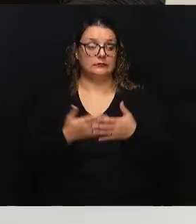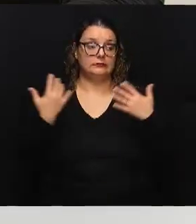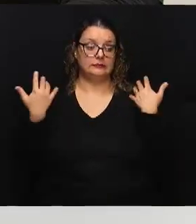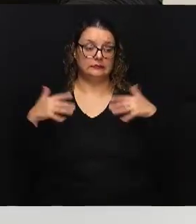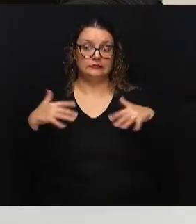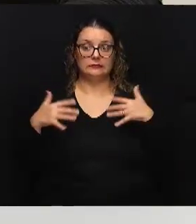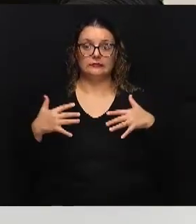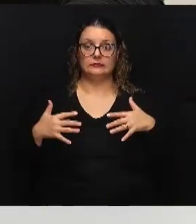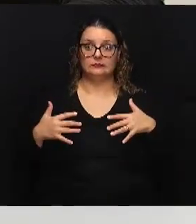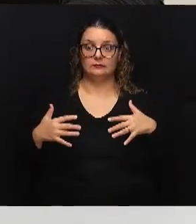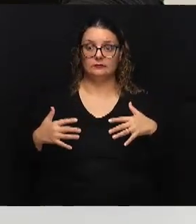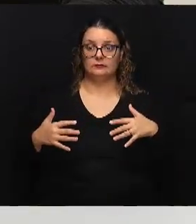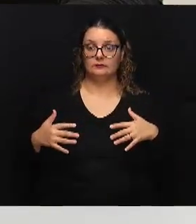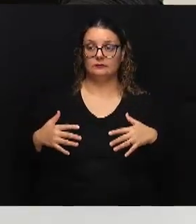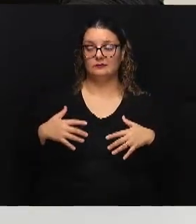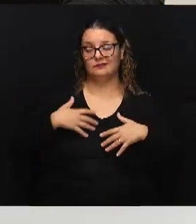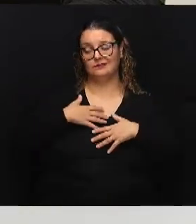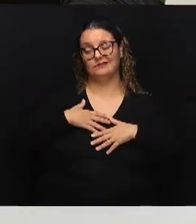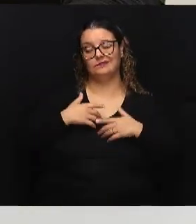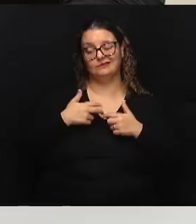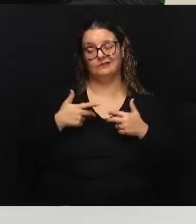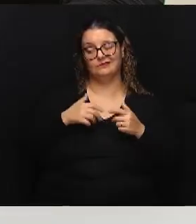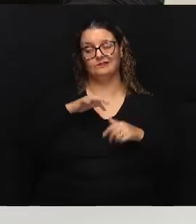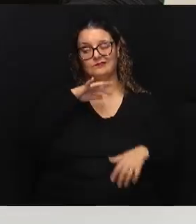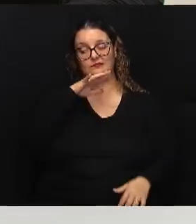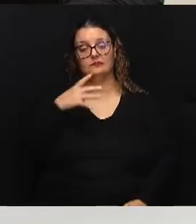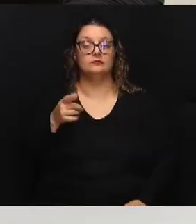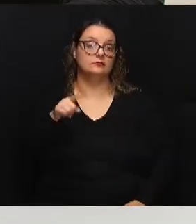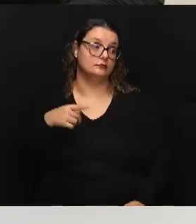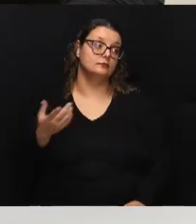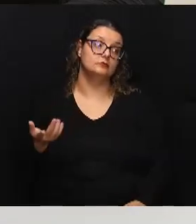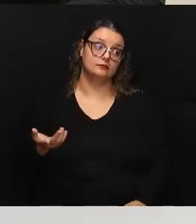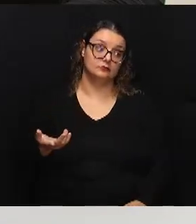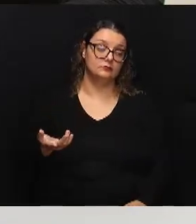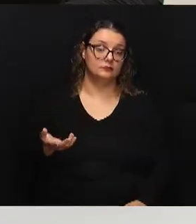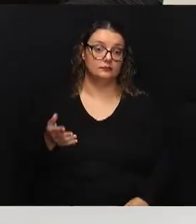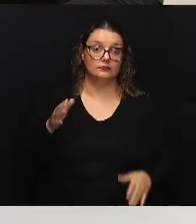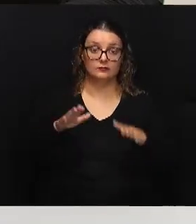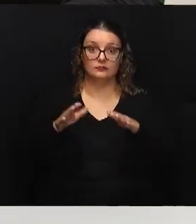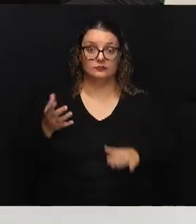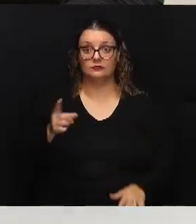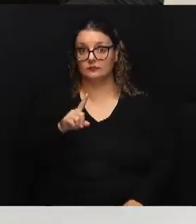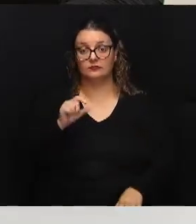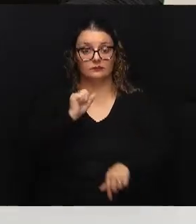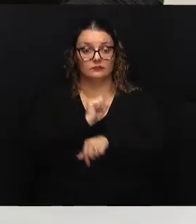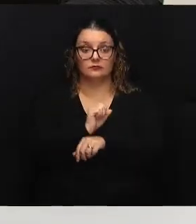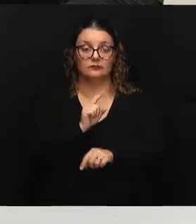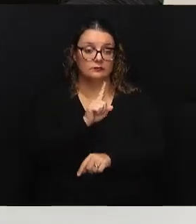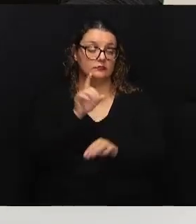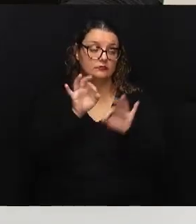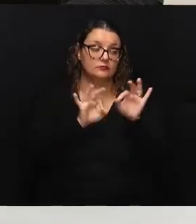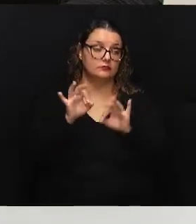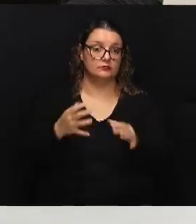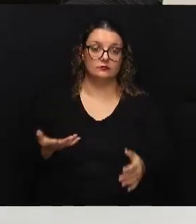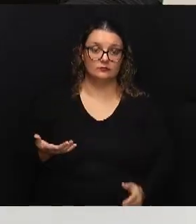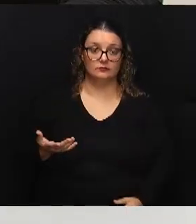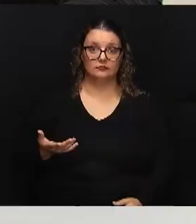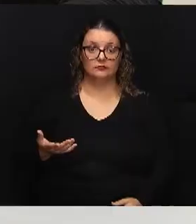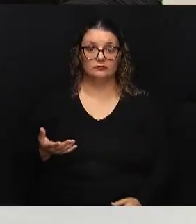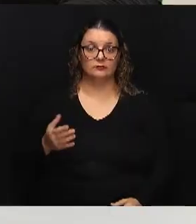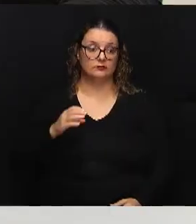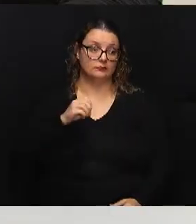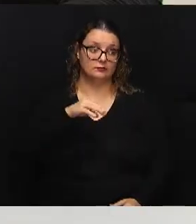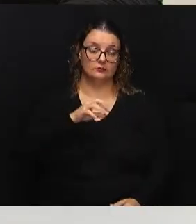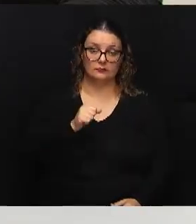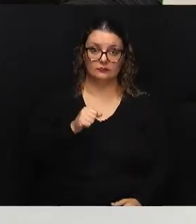evitar uma surpresa desagradável, né? Exatamente. De repente, você não esperava, ou não programou uma determinada conta, um